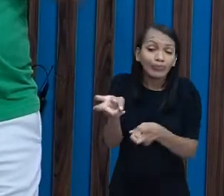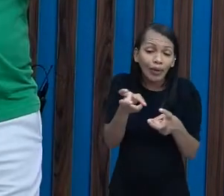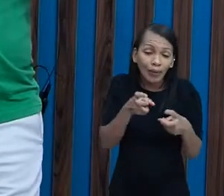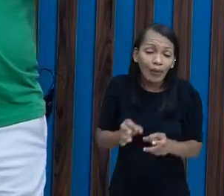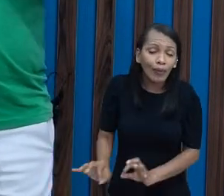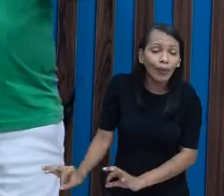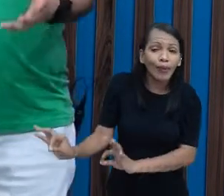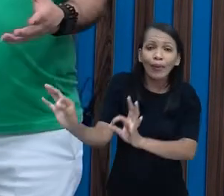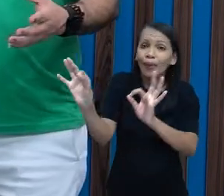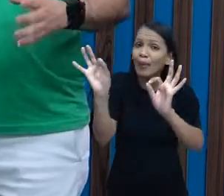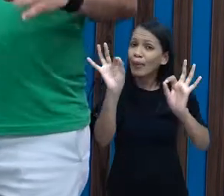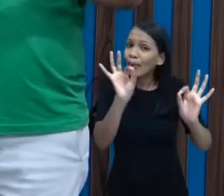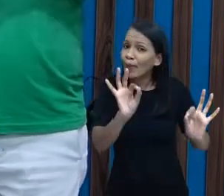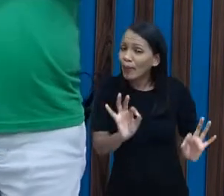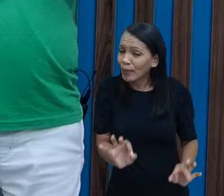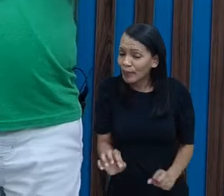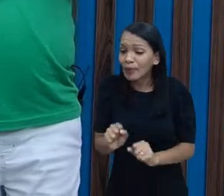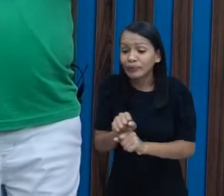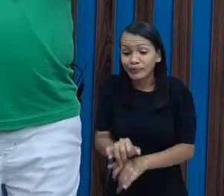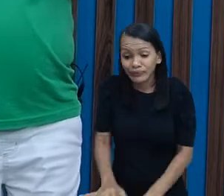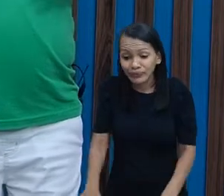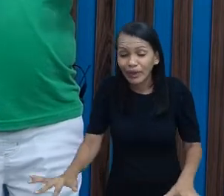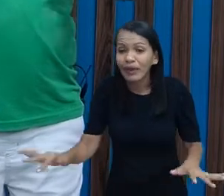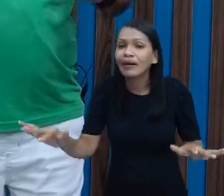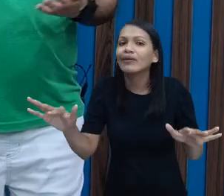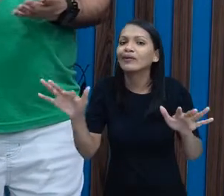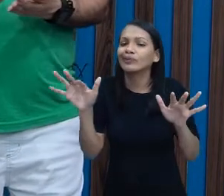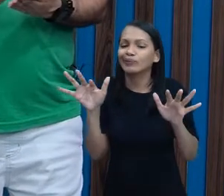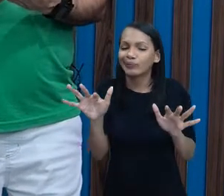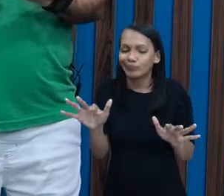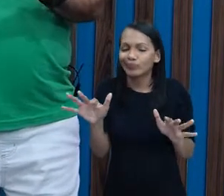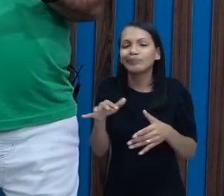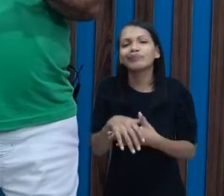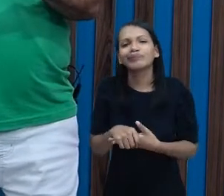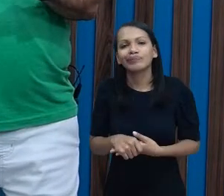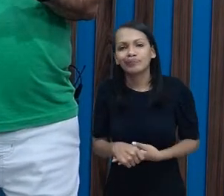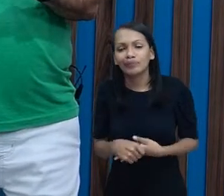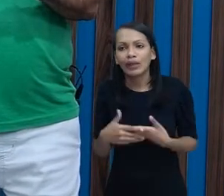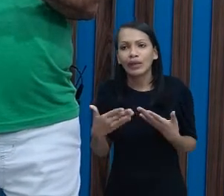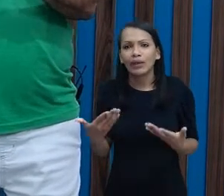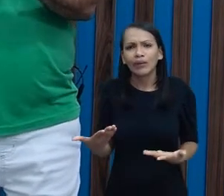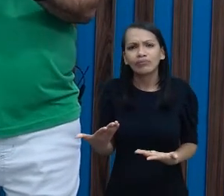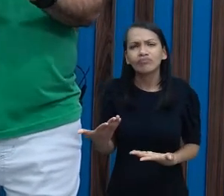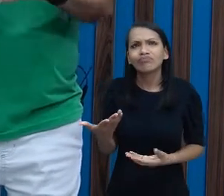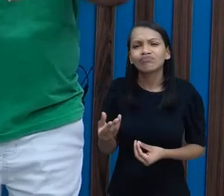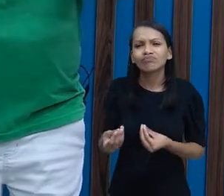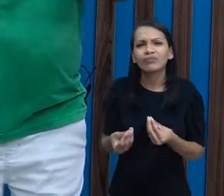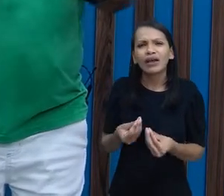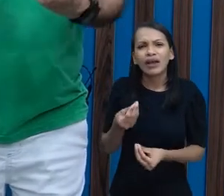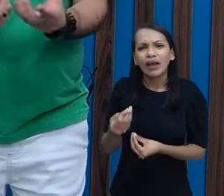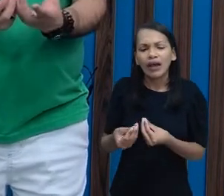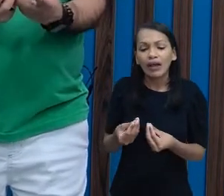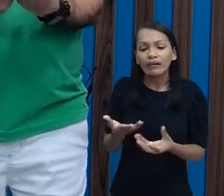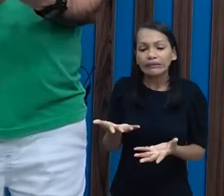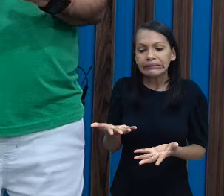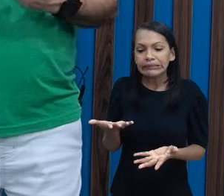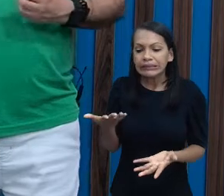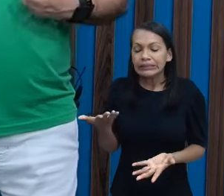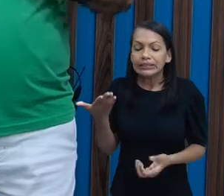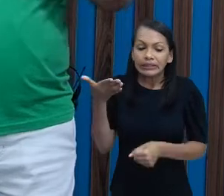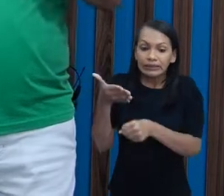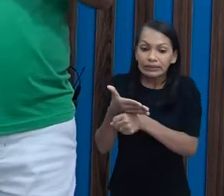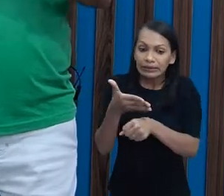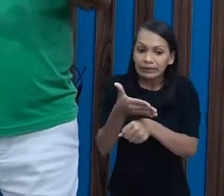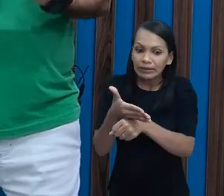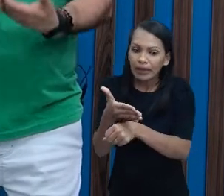processo de dominação, né, se estabeleceu uma hegemonia no controle local por